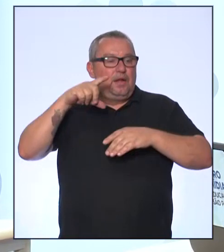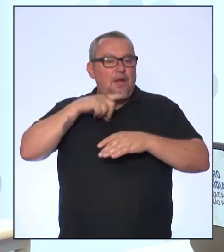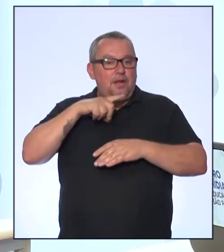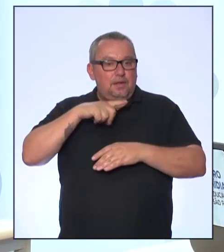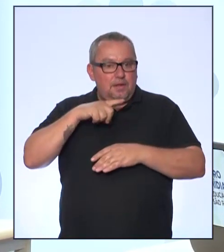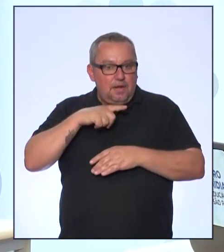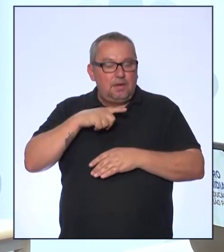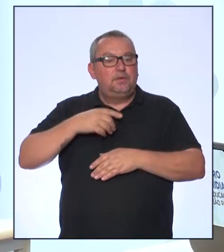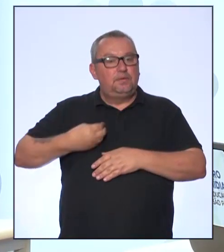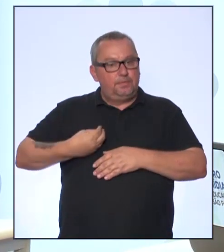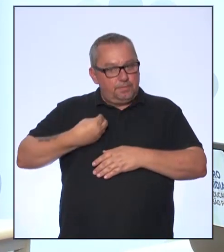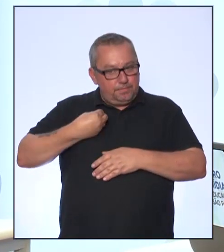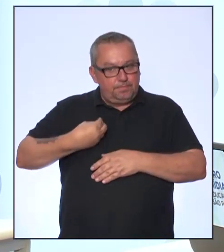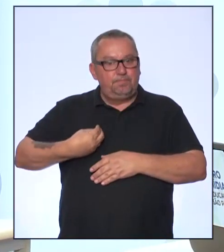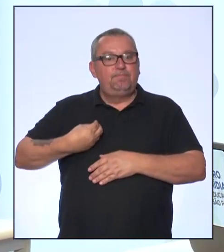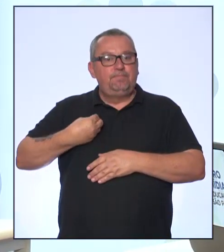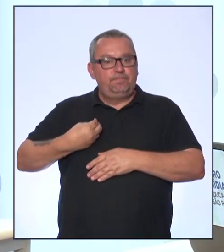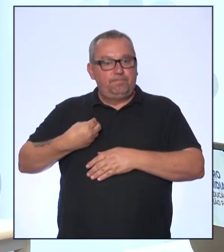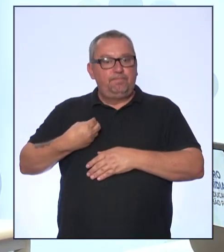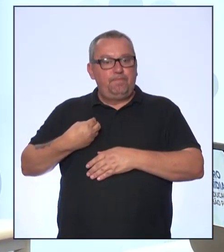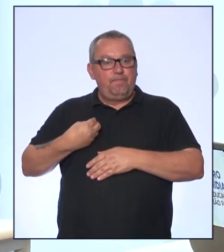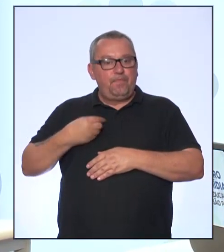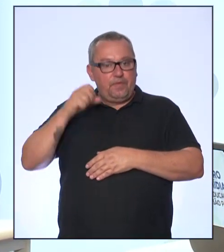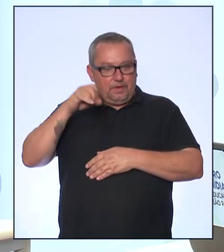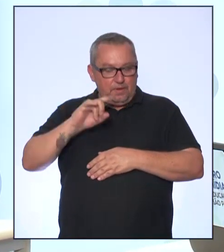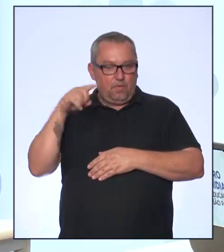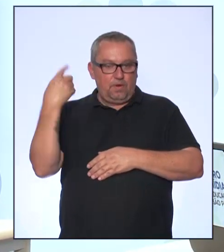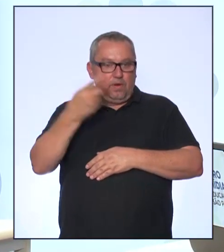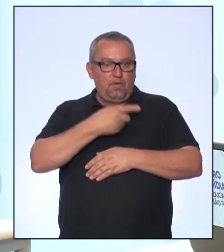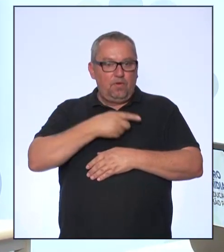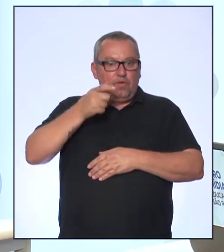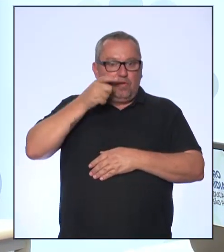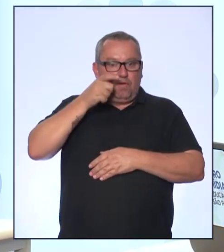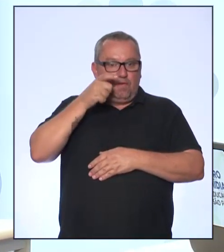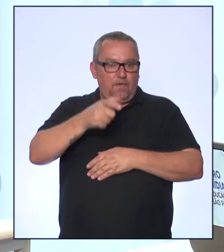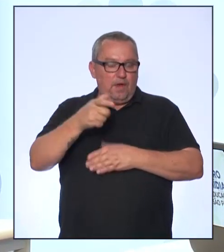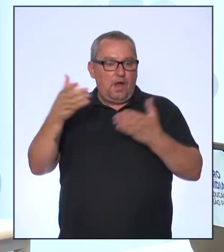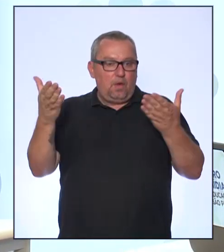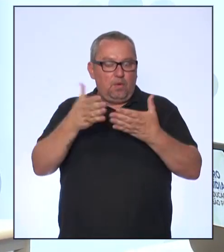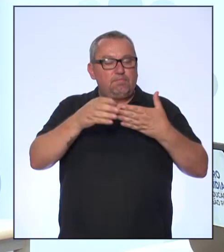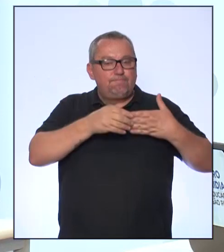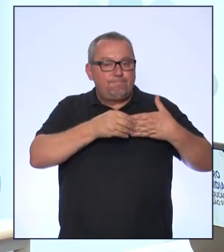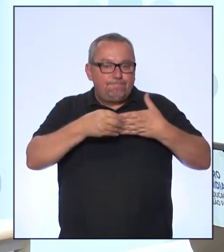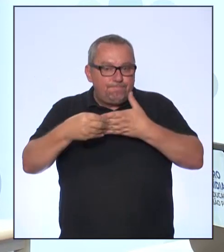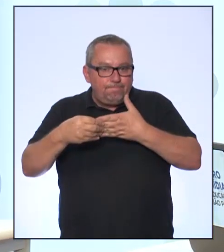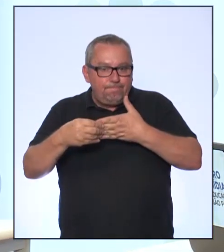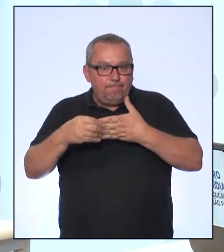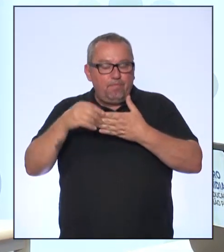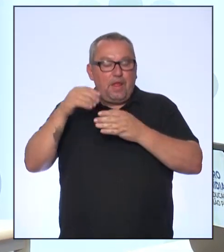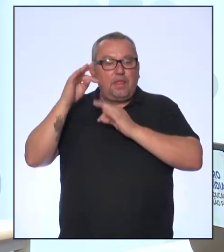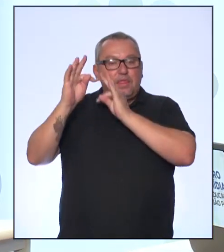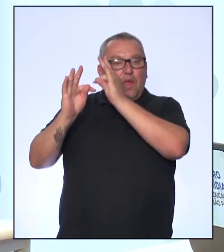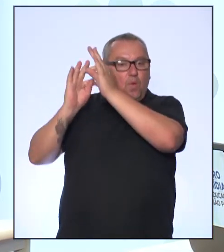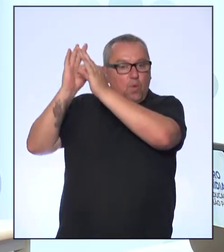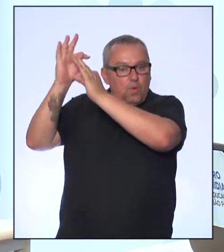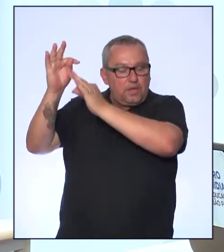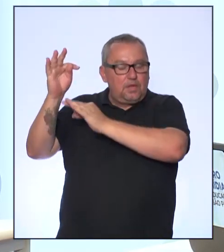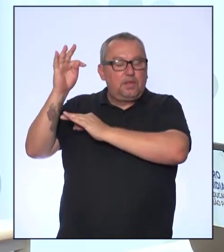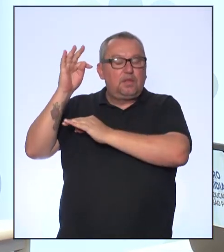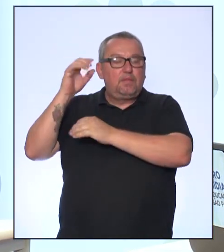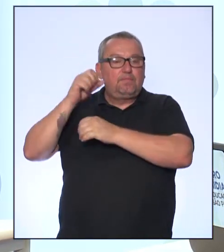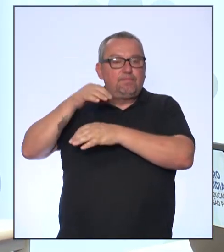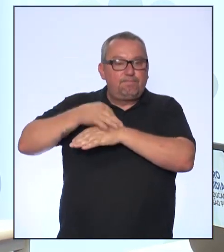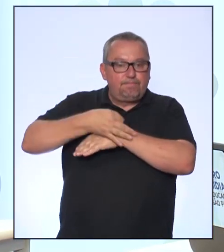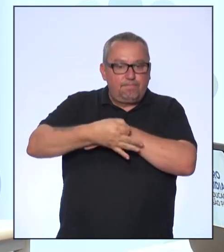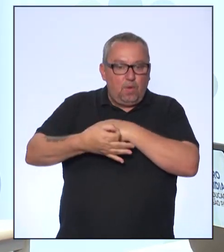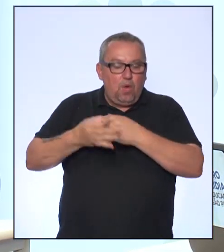em vigência. Por enquanto, sim. É isso que a gente vai se guiar. Teoria celular diz que